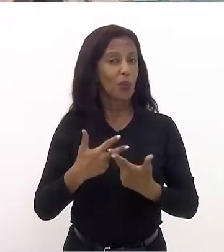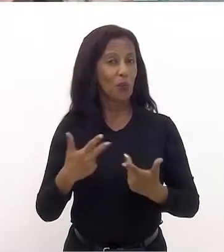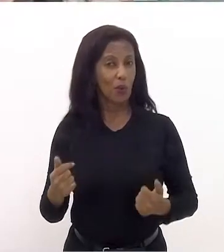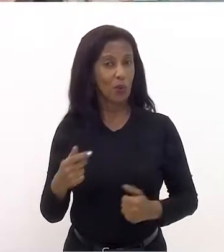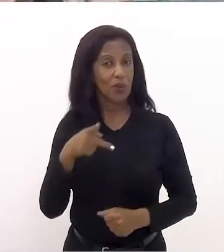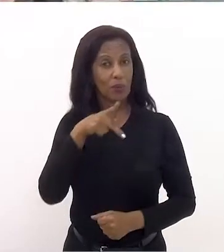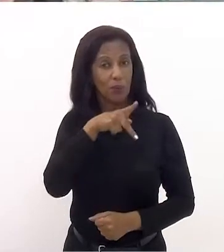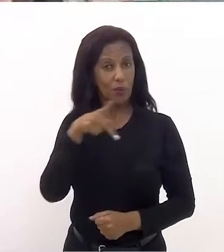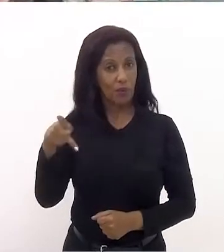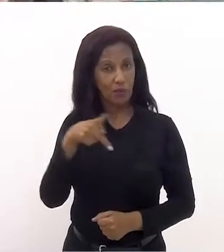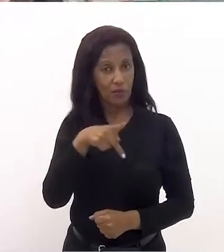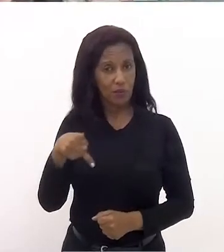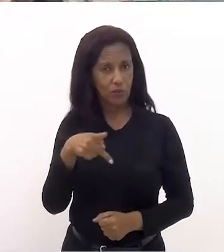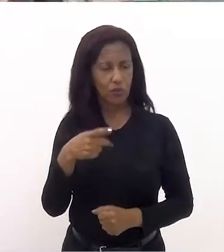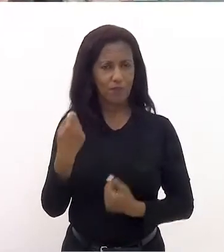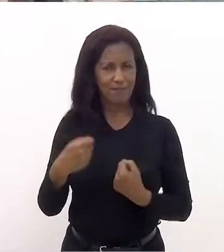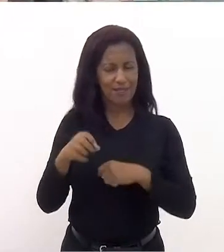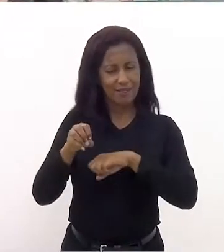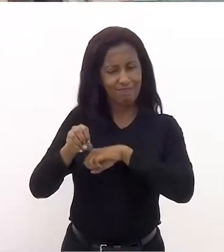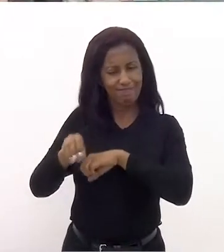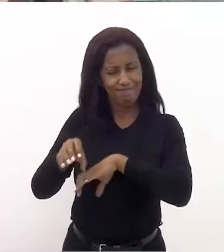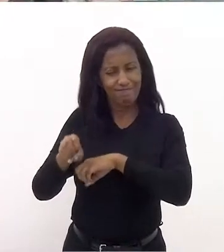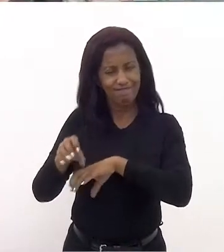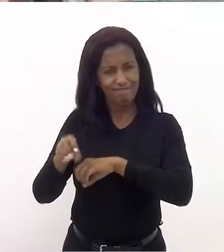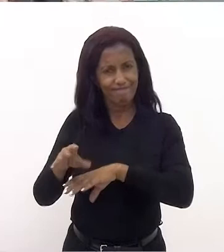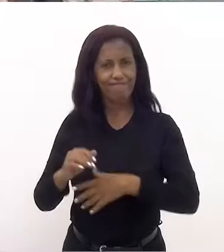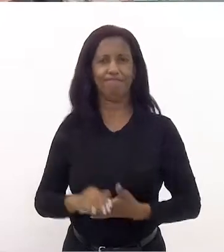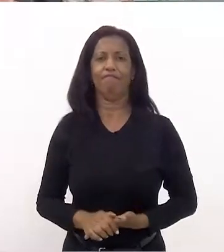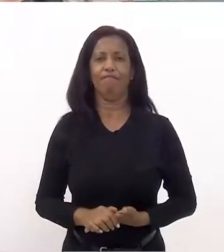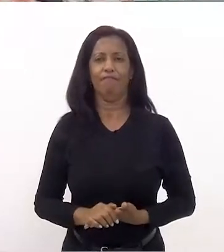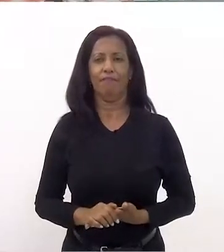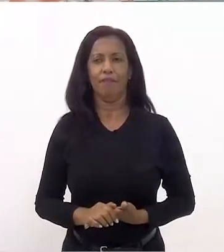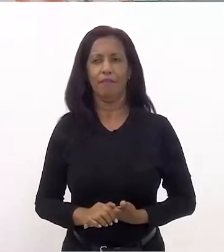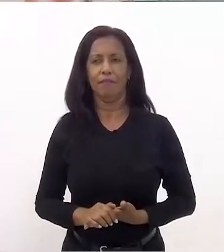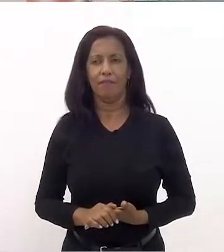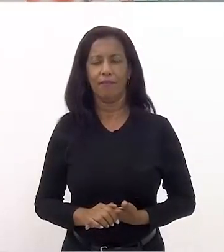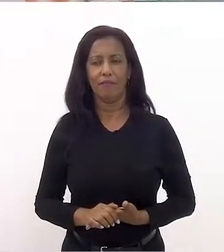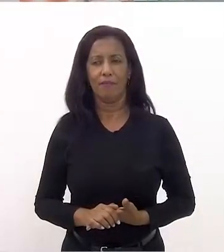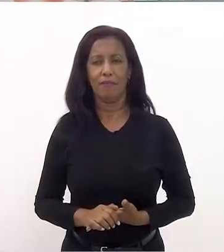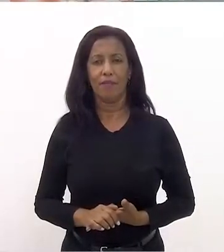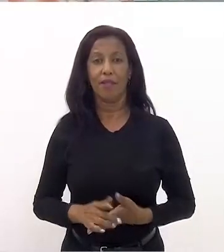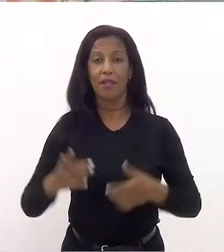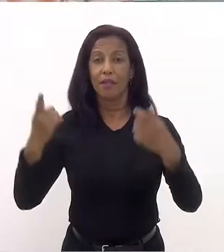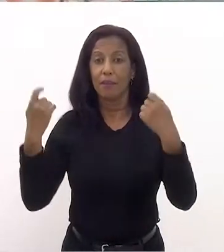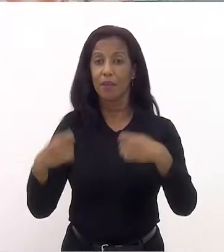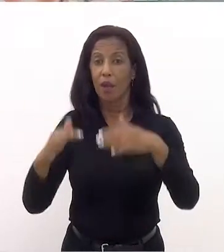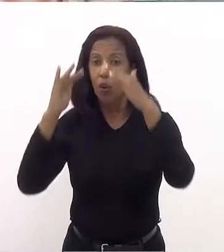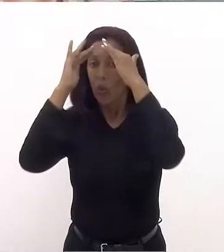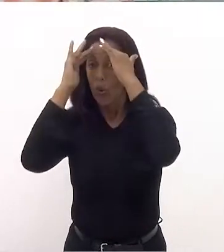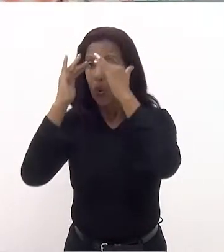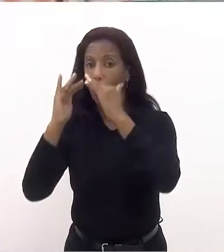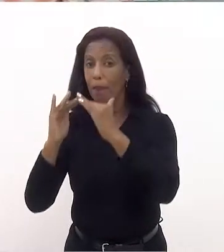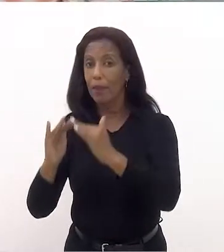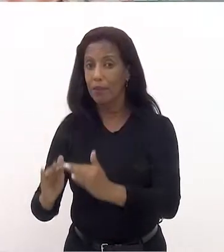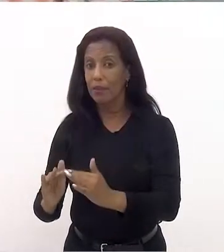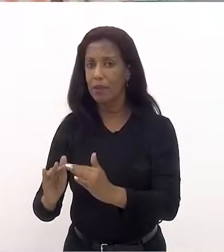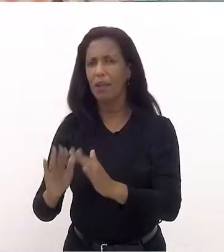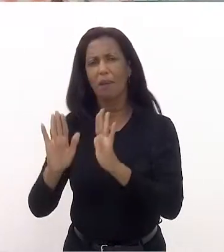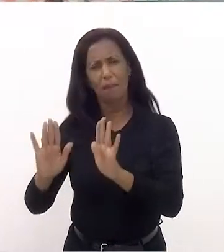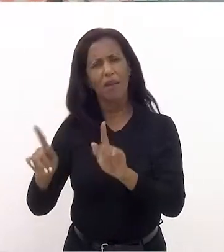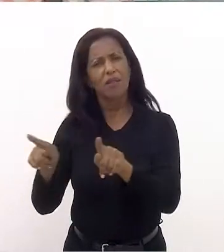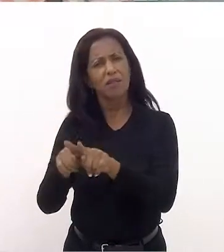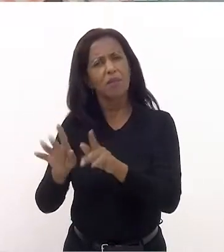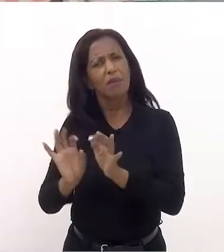uma coisa que o professor deve ensinar ao aluno novo, o professor, é que ele tem que obedecer, mas